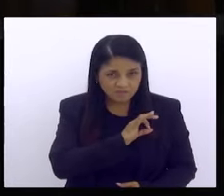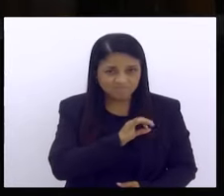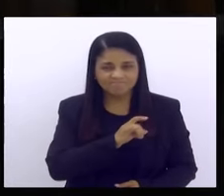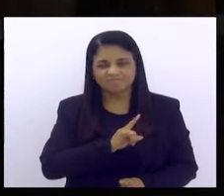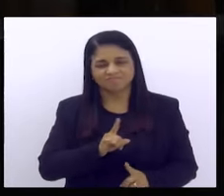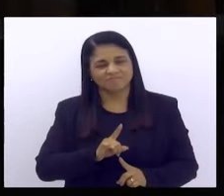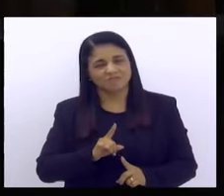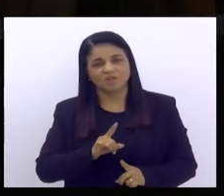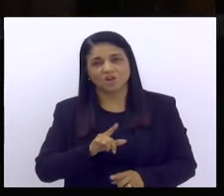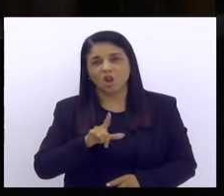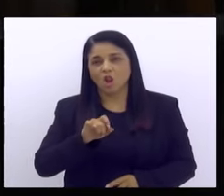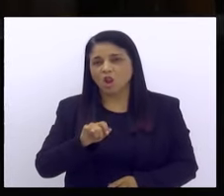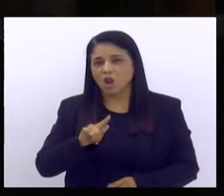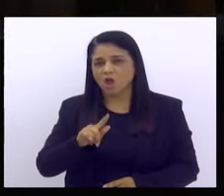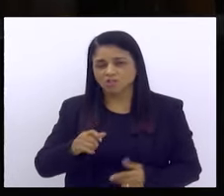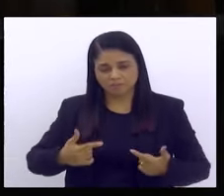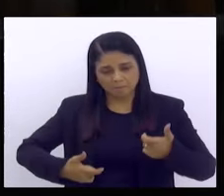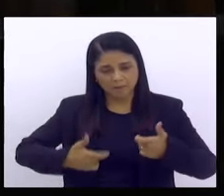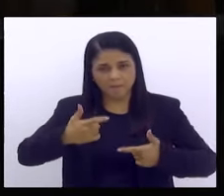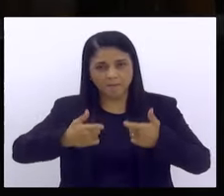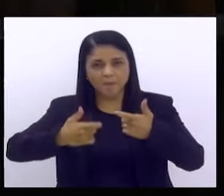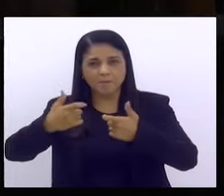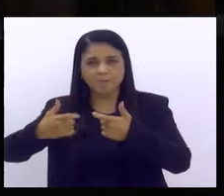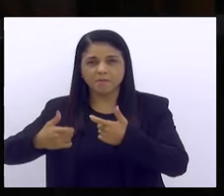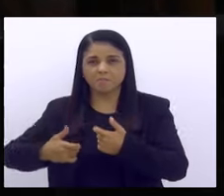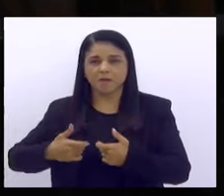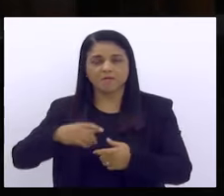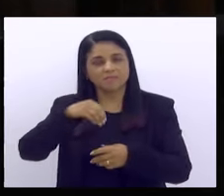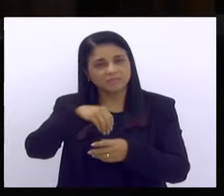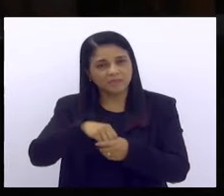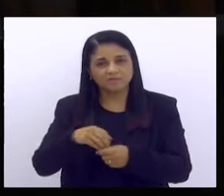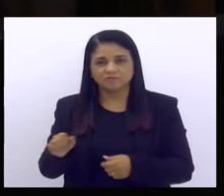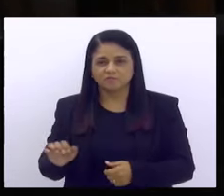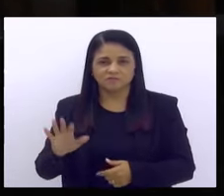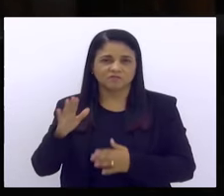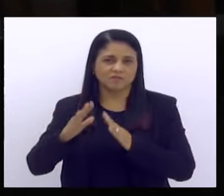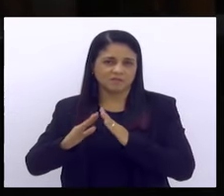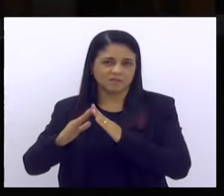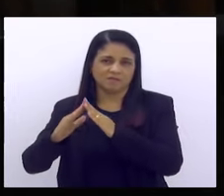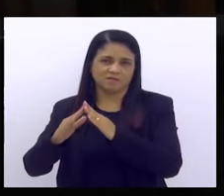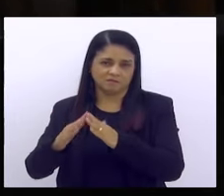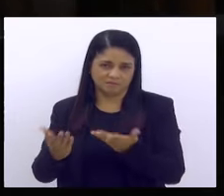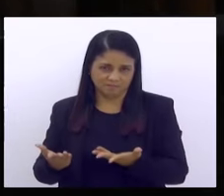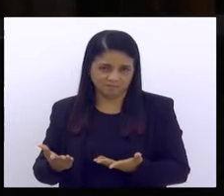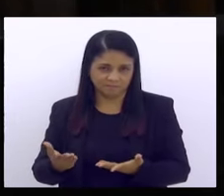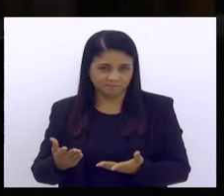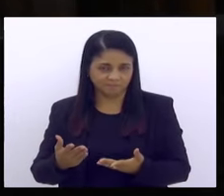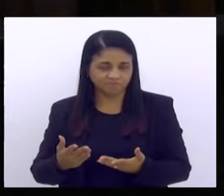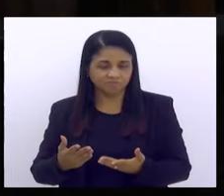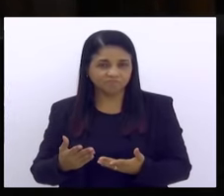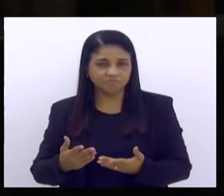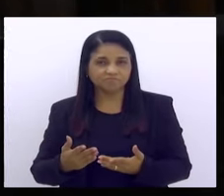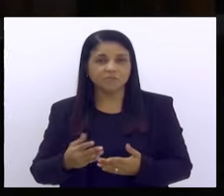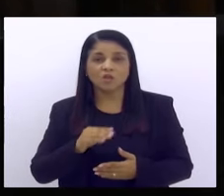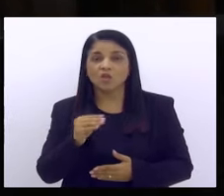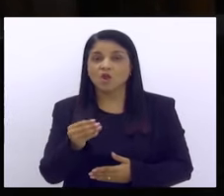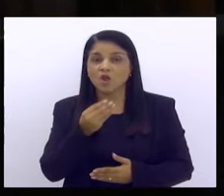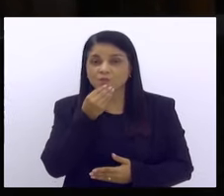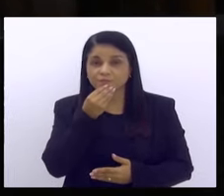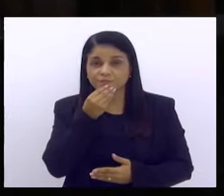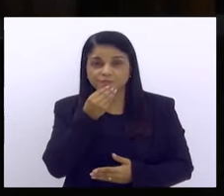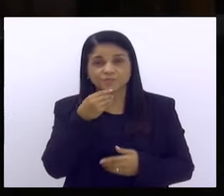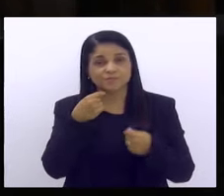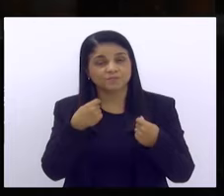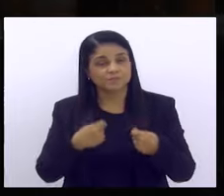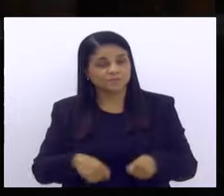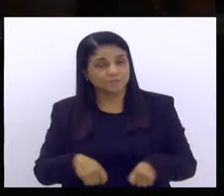faz com a lógica de confronto, com a lógica de guerra dentro das favelas e periferias, que, obviamente, tem